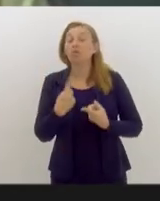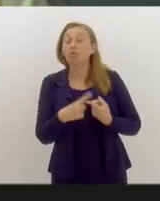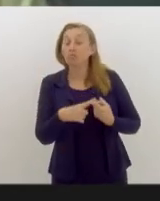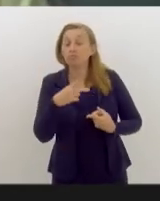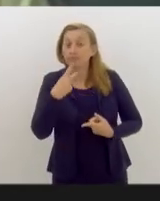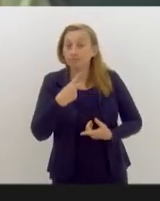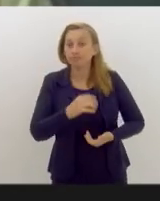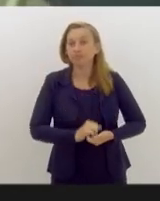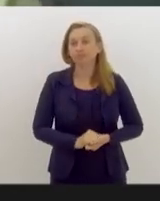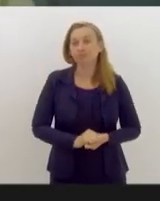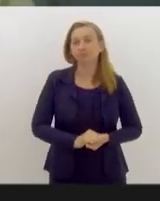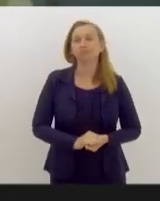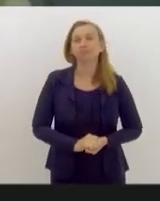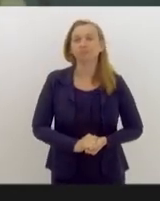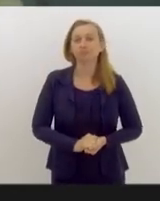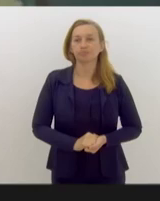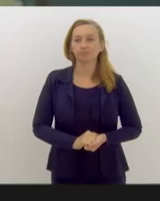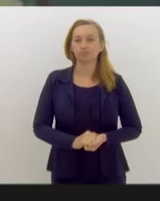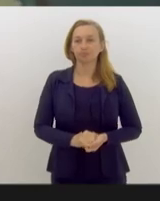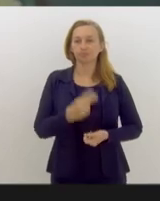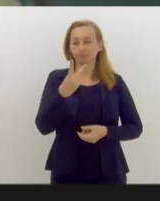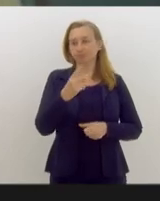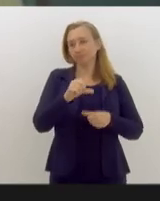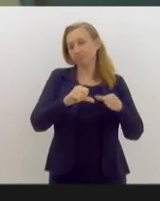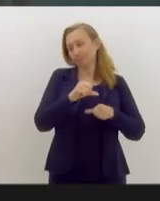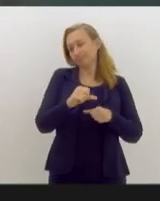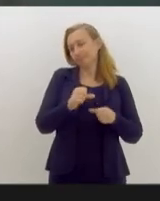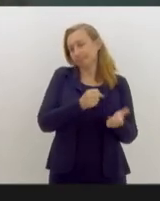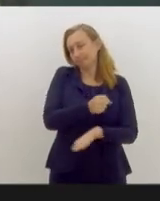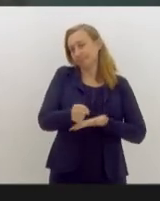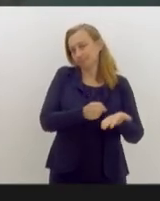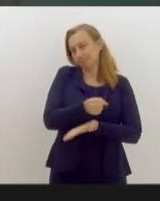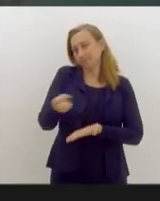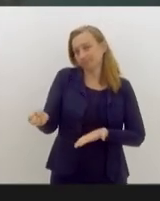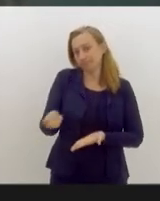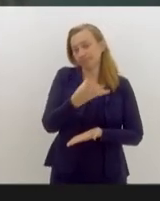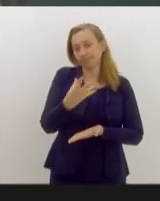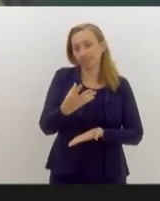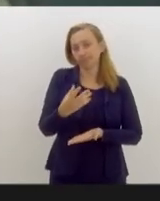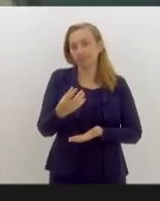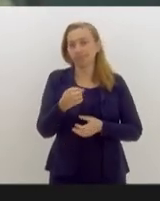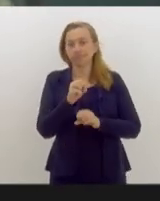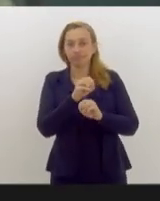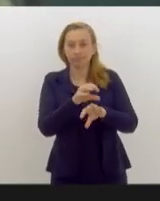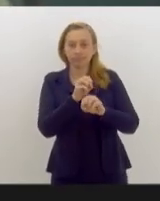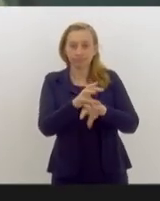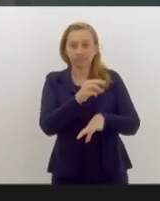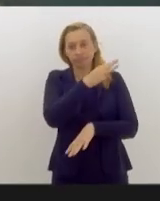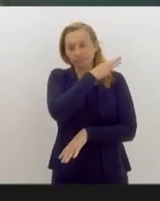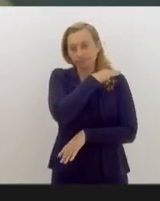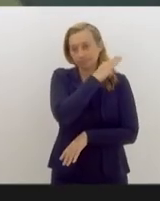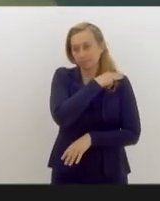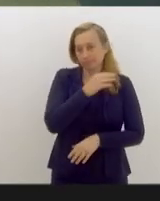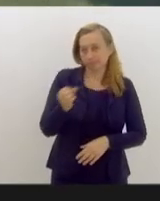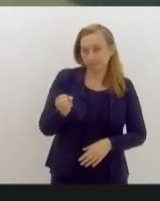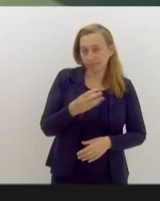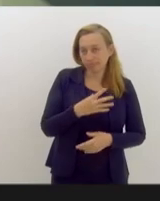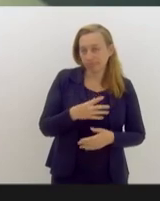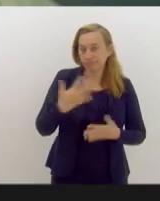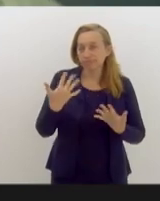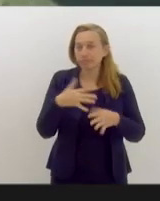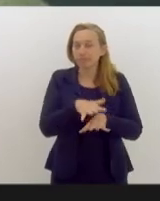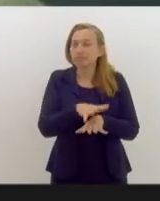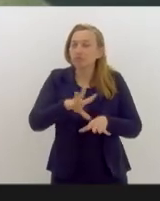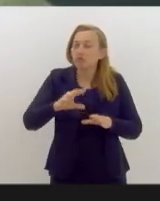Porque teve duas mudanças básicas, né, nesse novo ensino médio, que foi a inclusão de